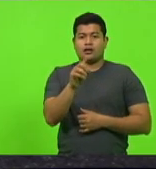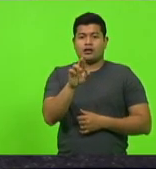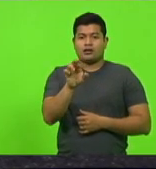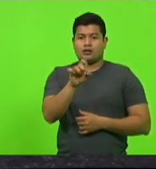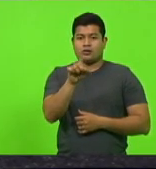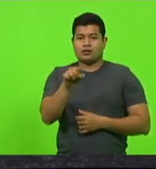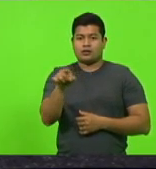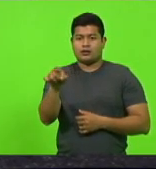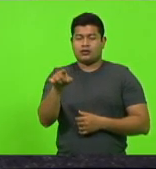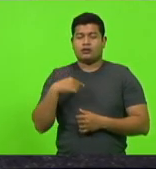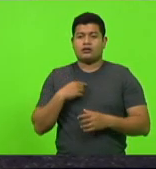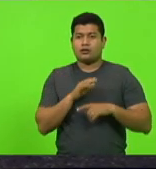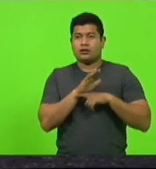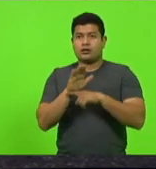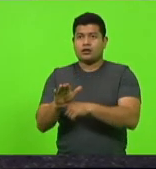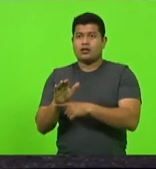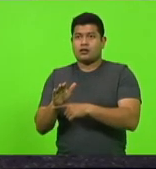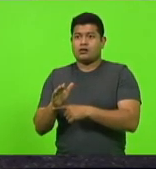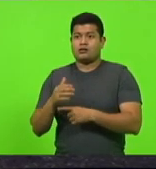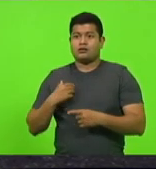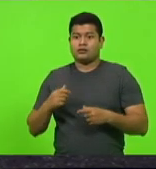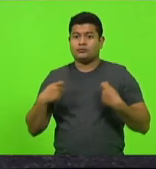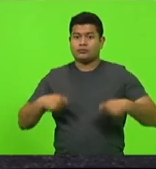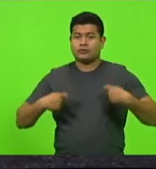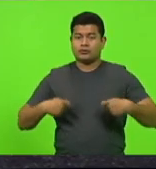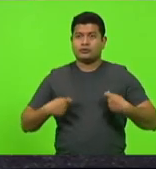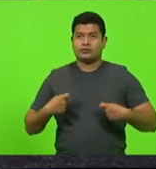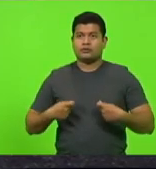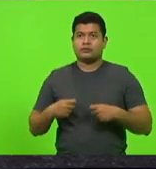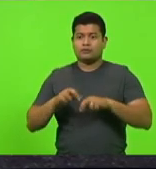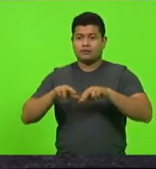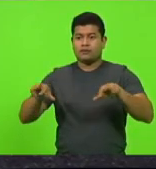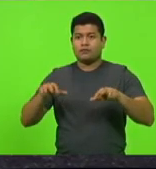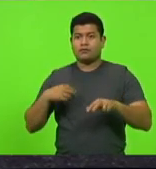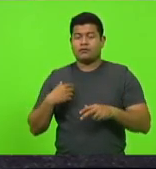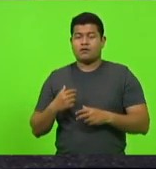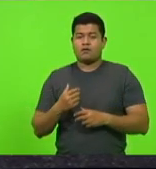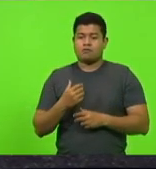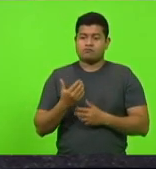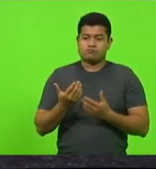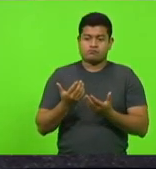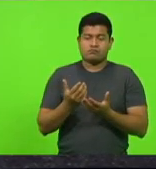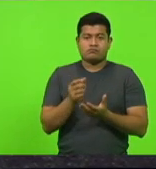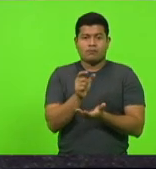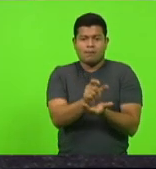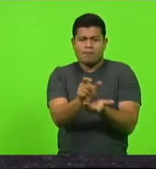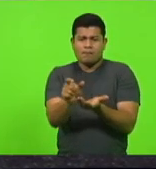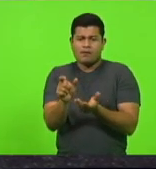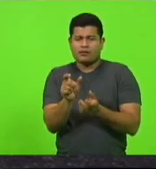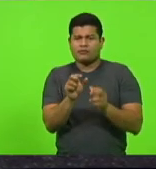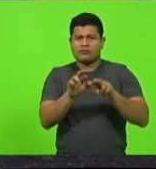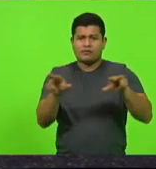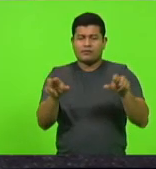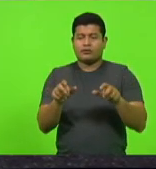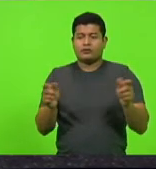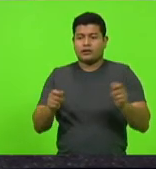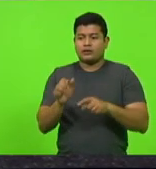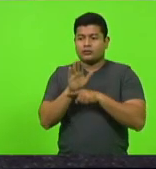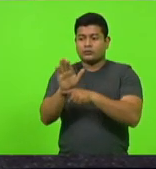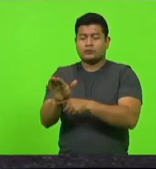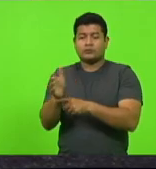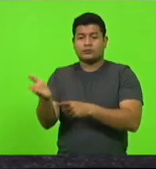ganhar aquela batalha, ele tinha algumas peças importantes, como a torre, como o cavalo, e que poderia até